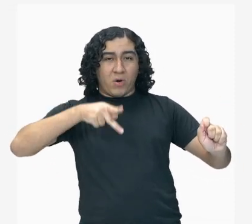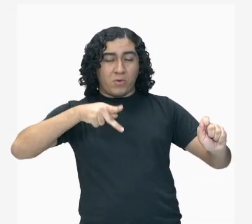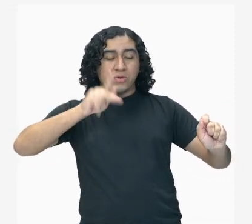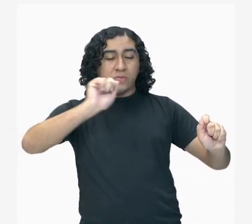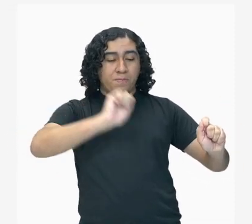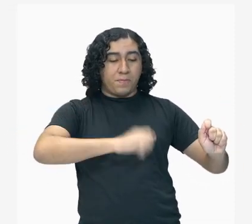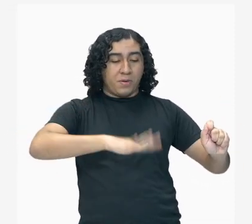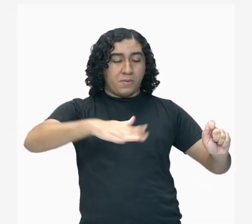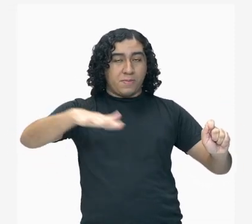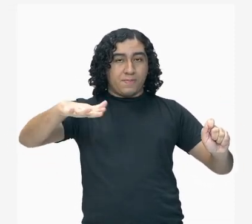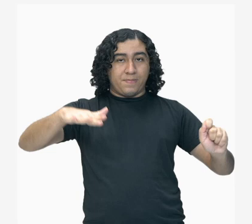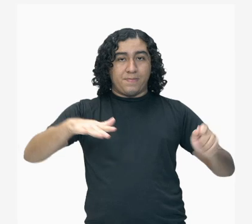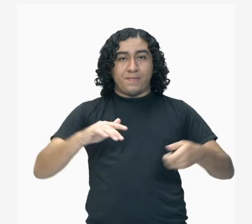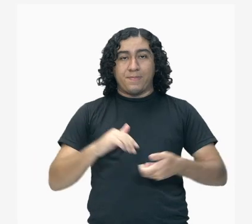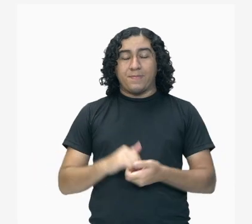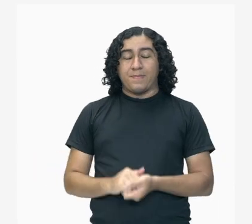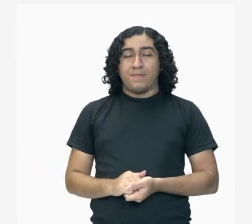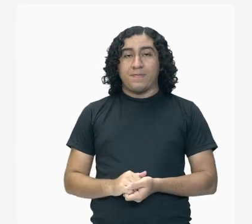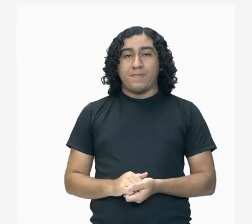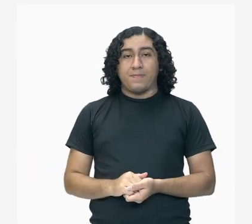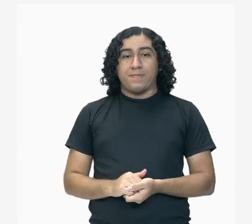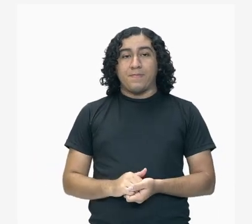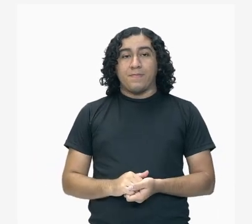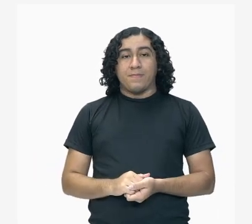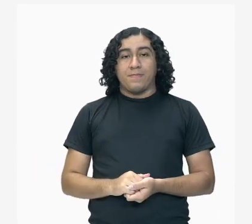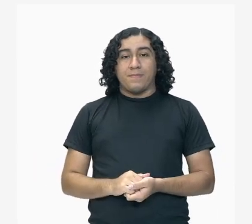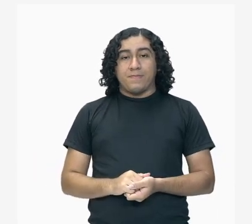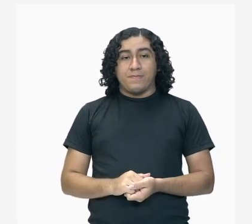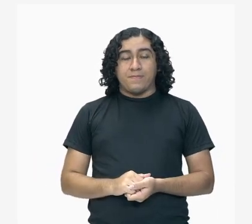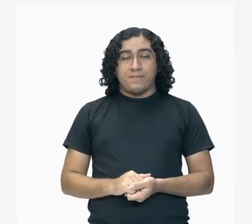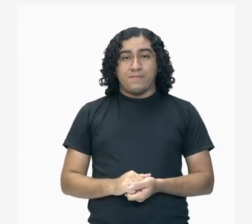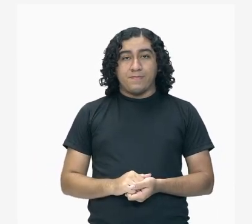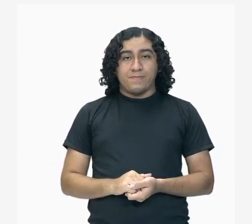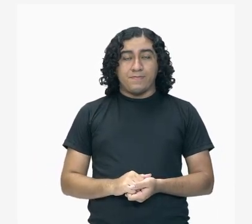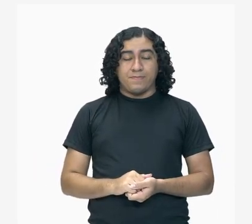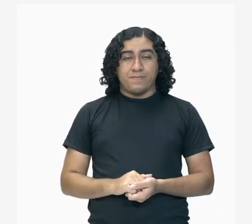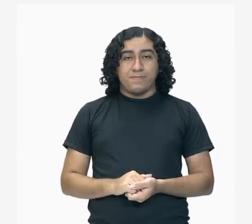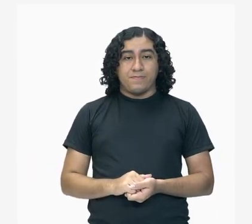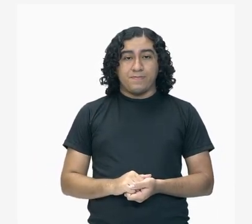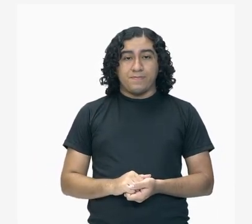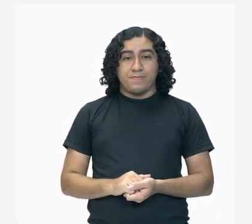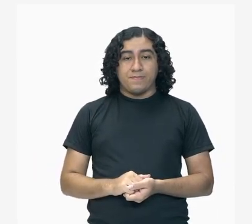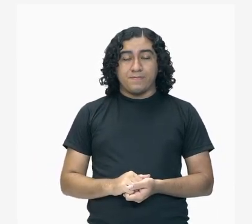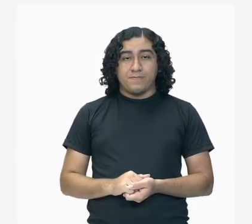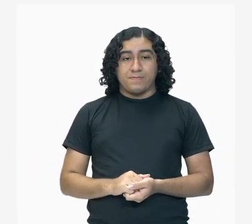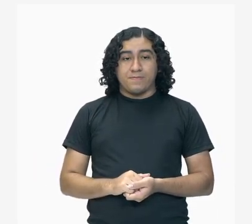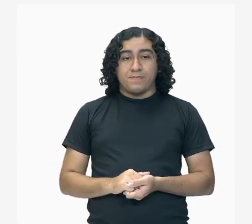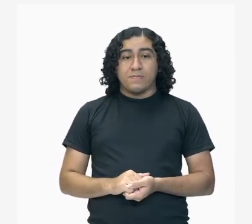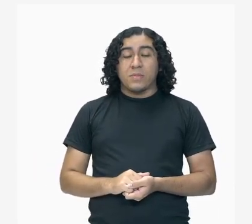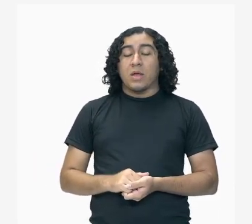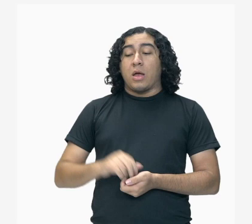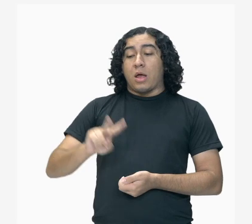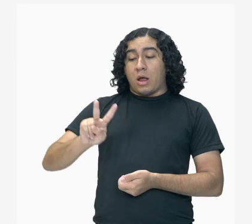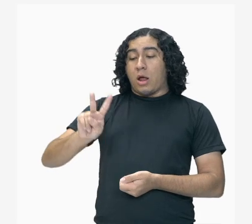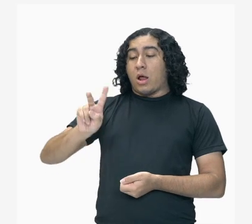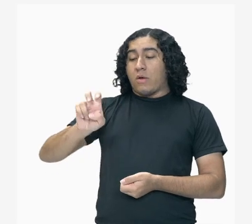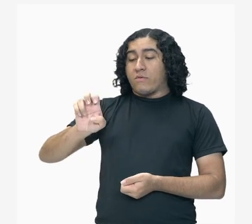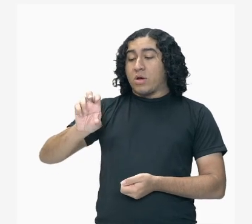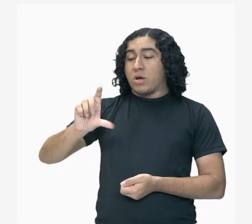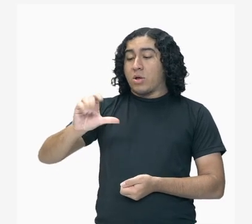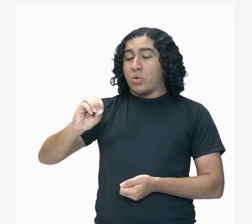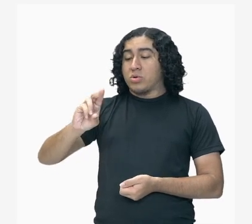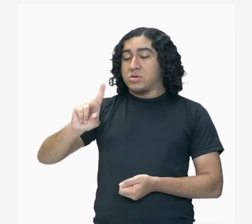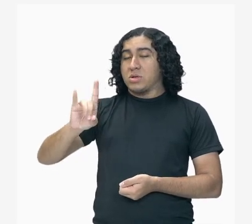propagar por ela então caso esse meio for uma corda tensionada a velocidade da onda que se propaga